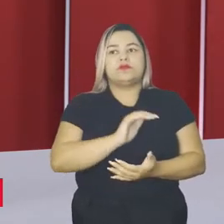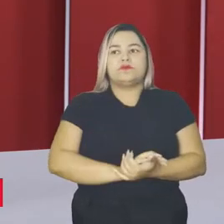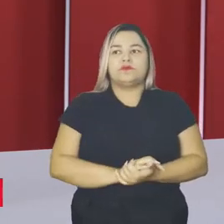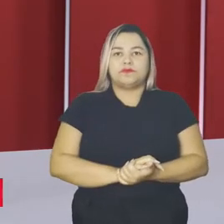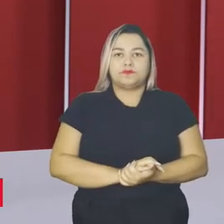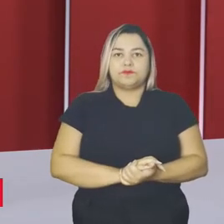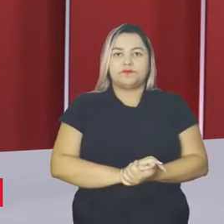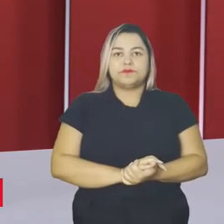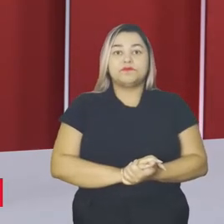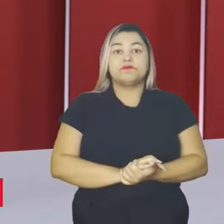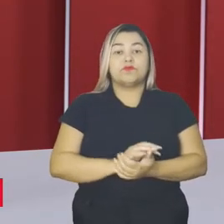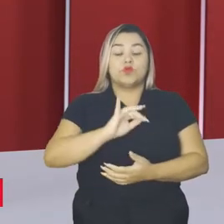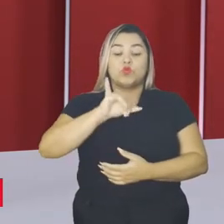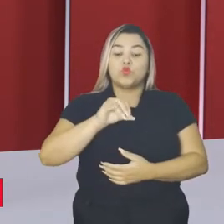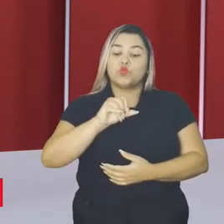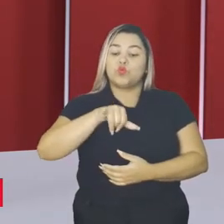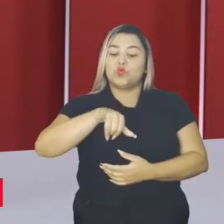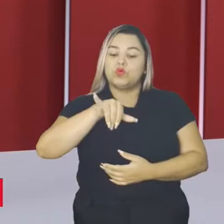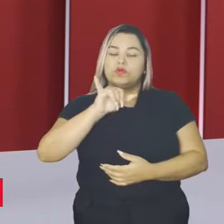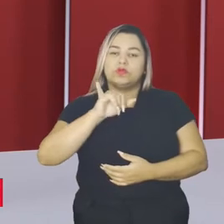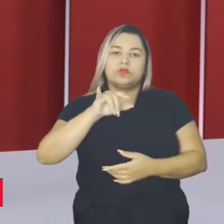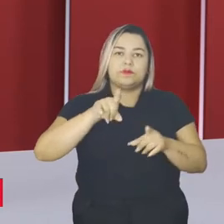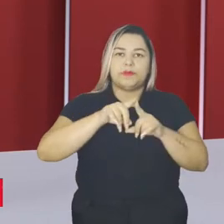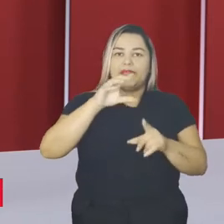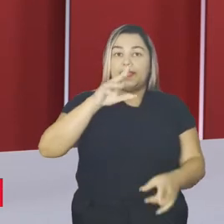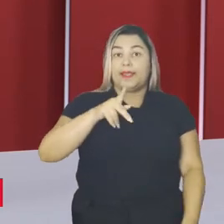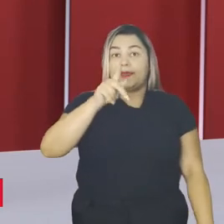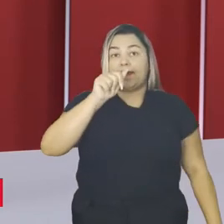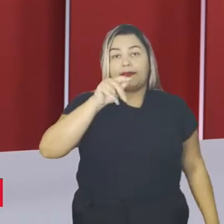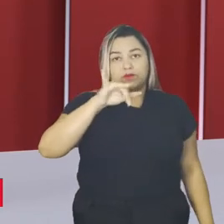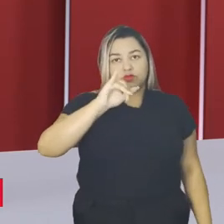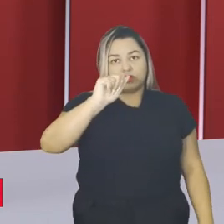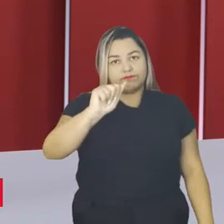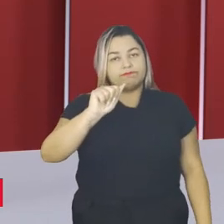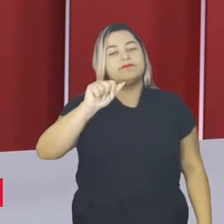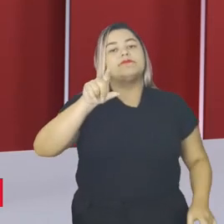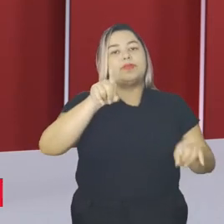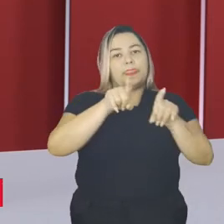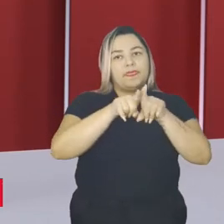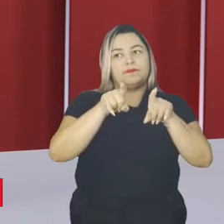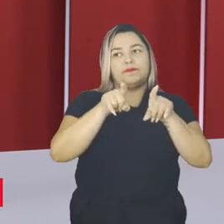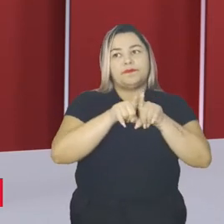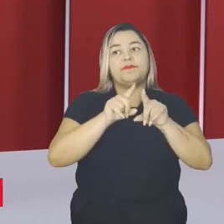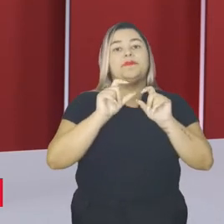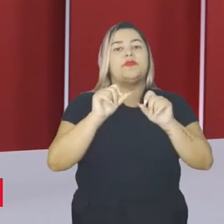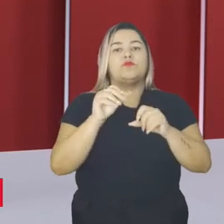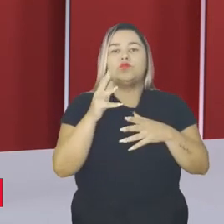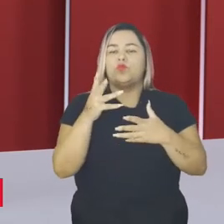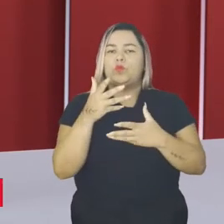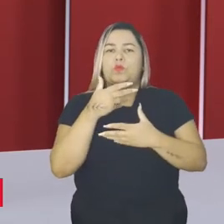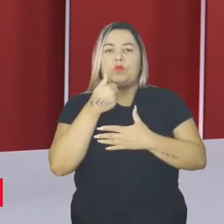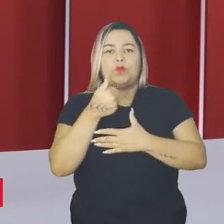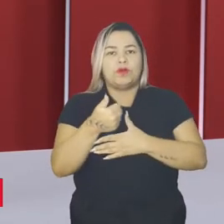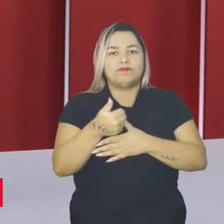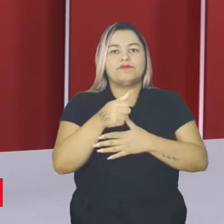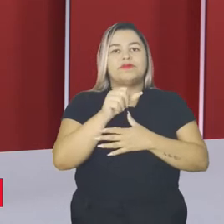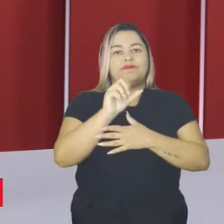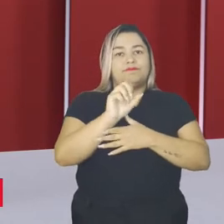José Negreiros, Kátia Cândido Brito de Assis também, Anne, você é ótima, salve